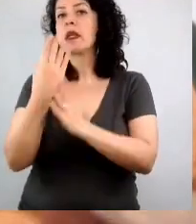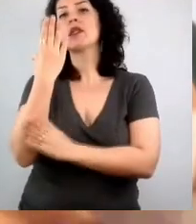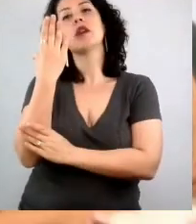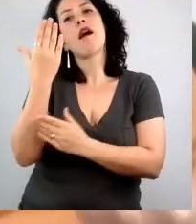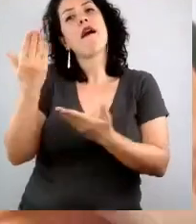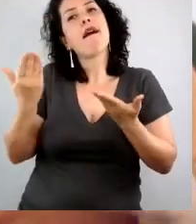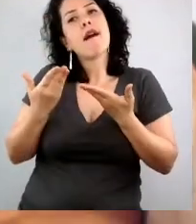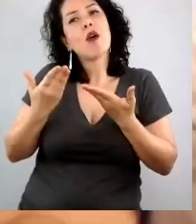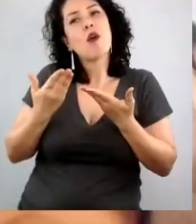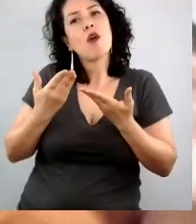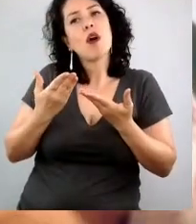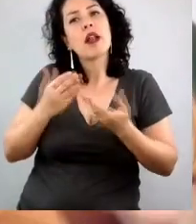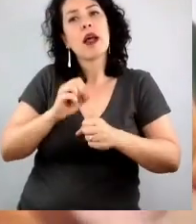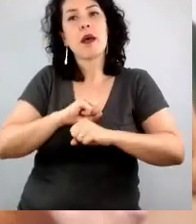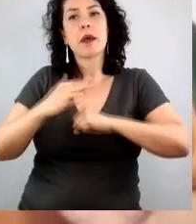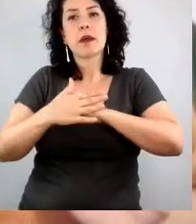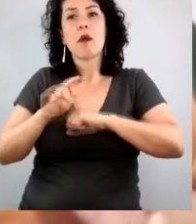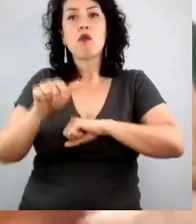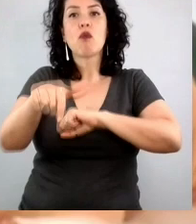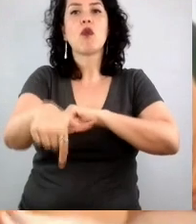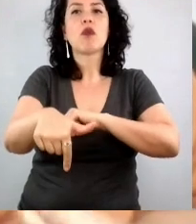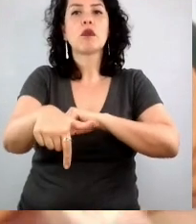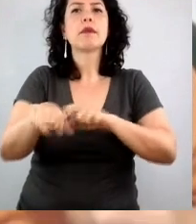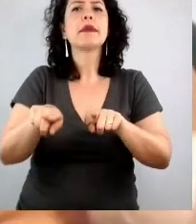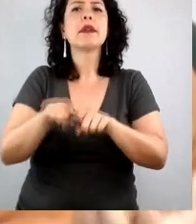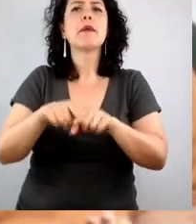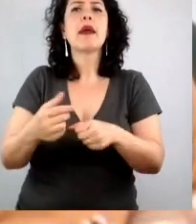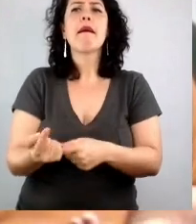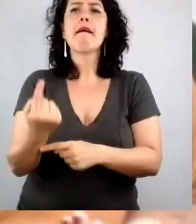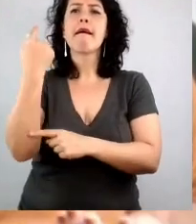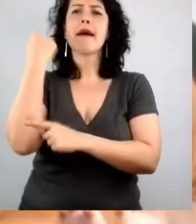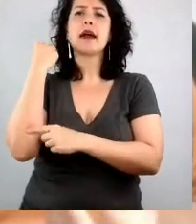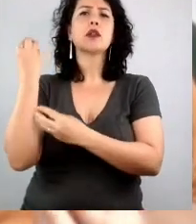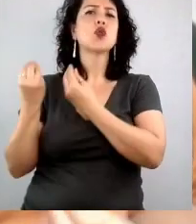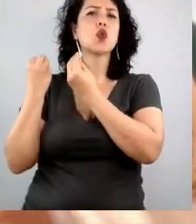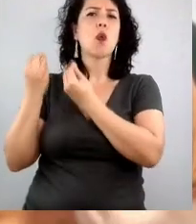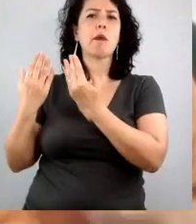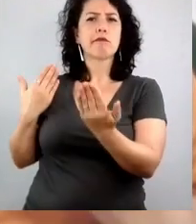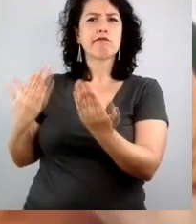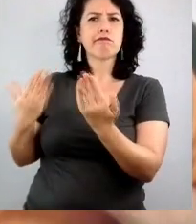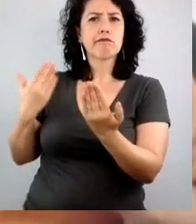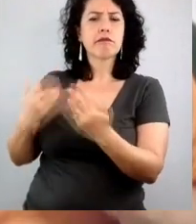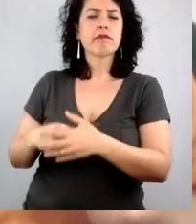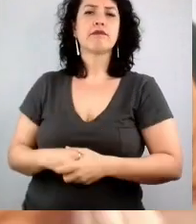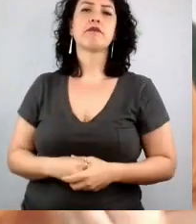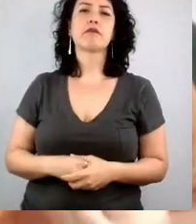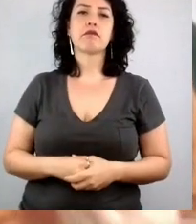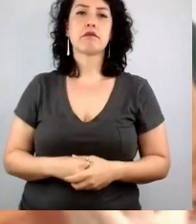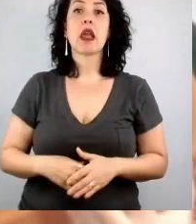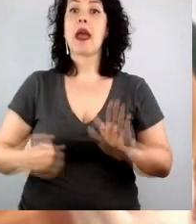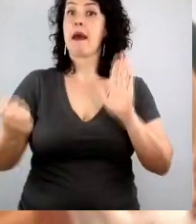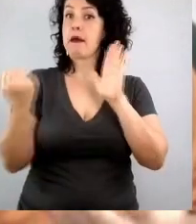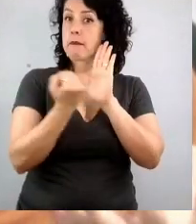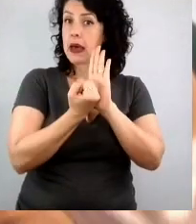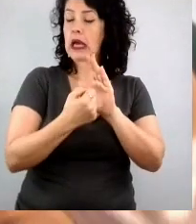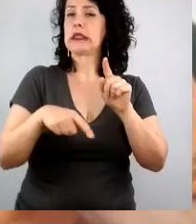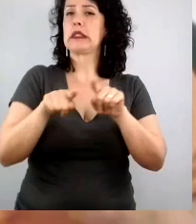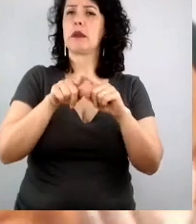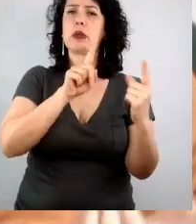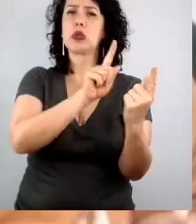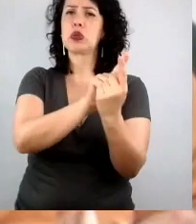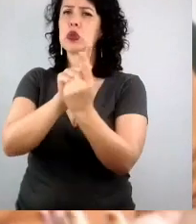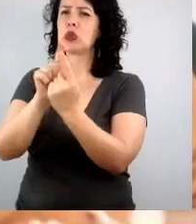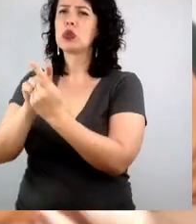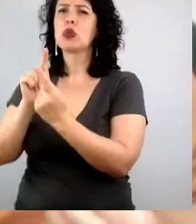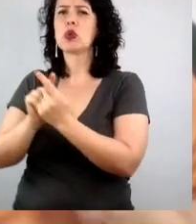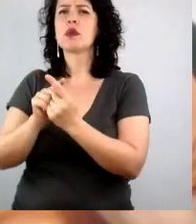essa realidade na era pré-pandemia? Bom, as marcas e os consumidores realmente estão buscando mais influenciadores